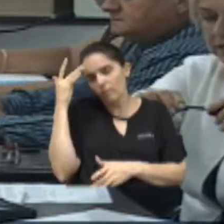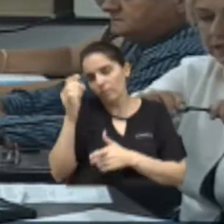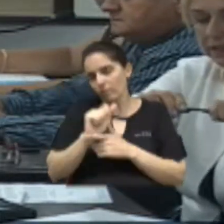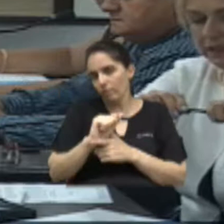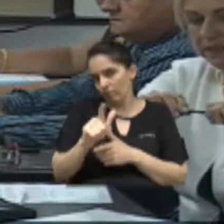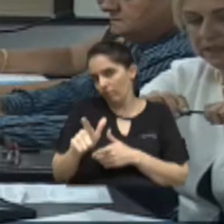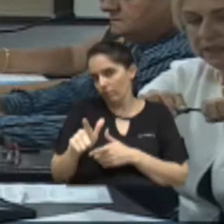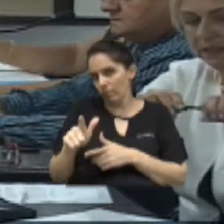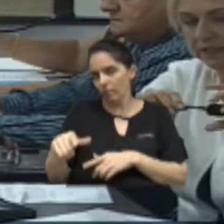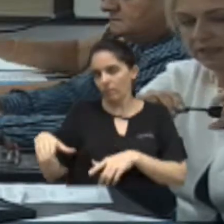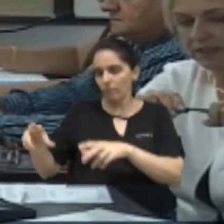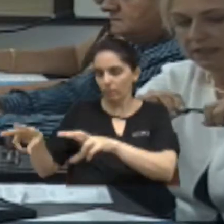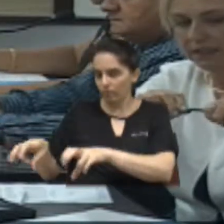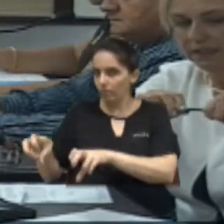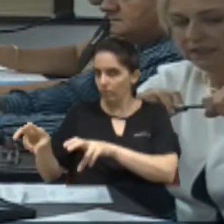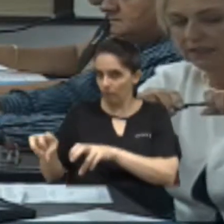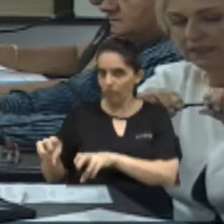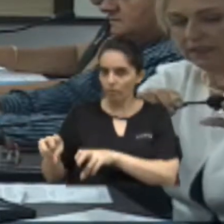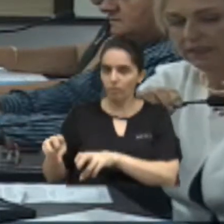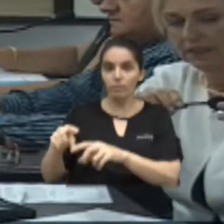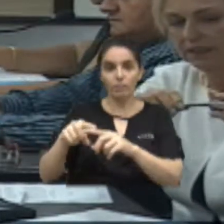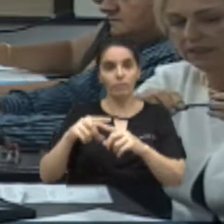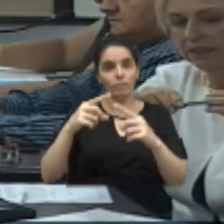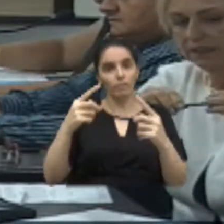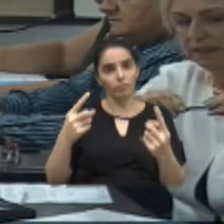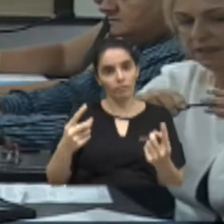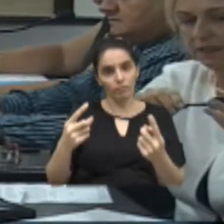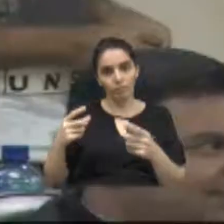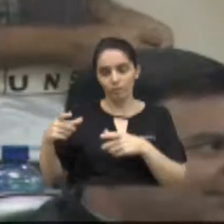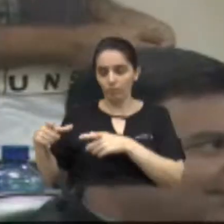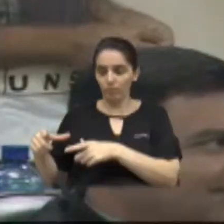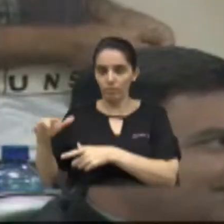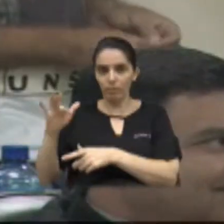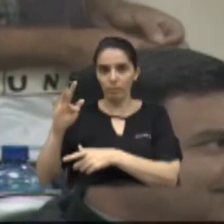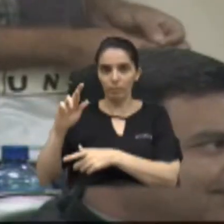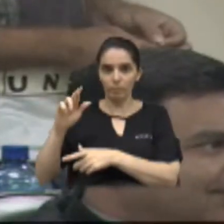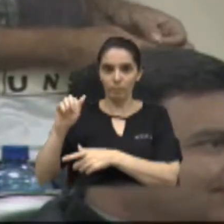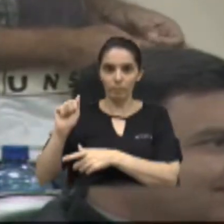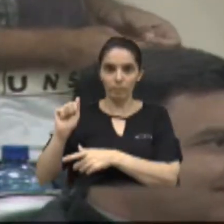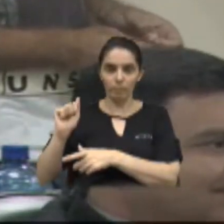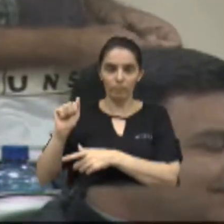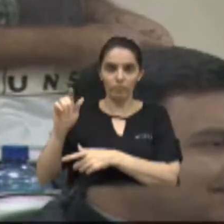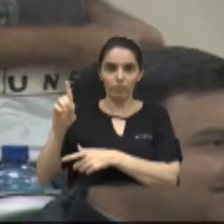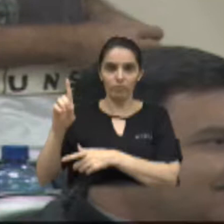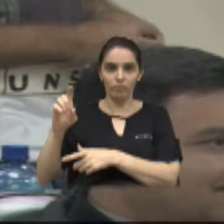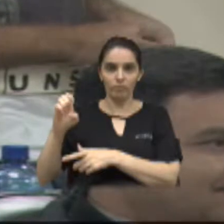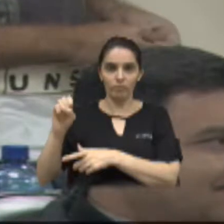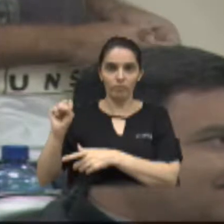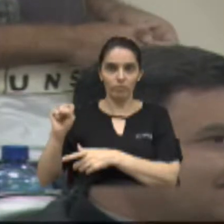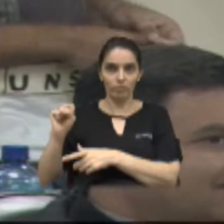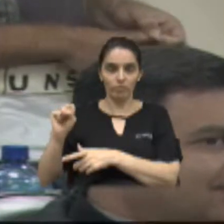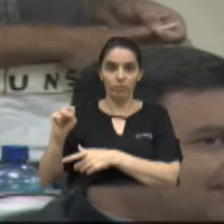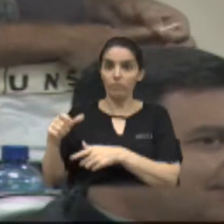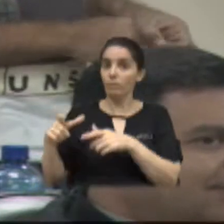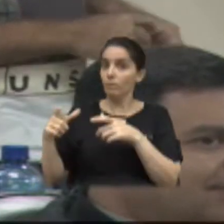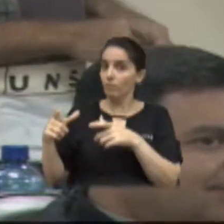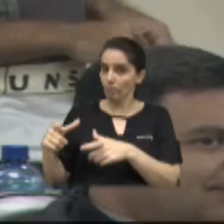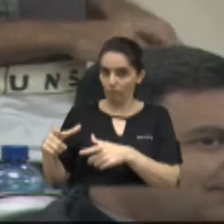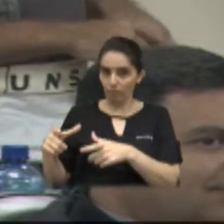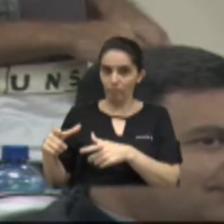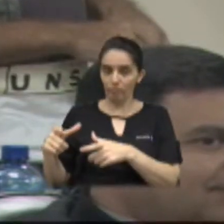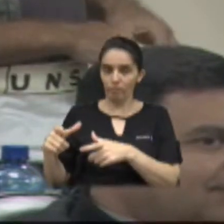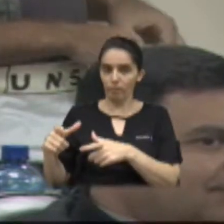fazem essa situação. Mas ali nos frades, ali é um local que